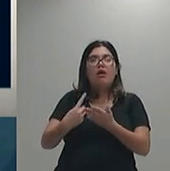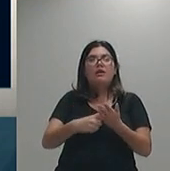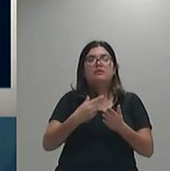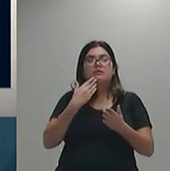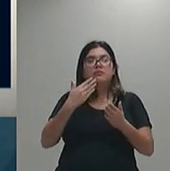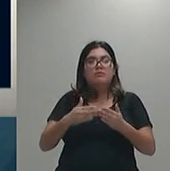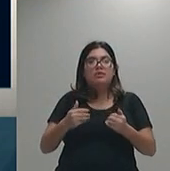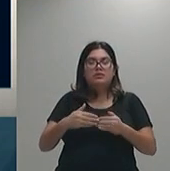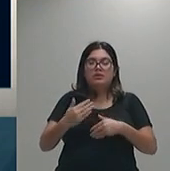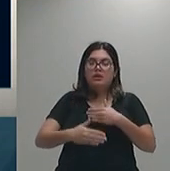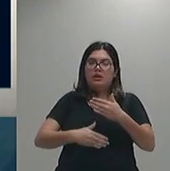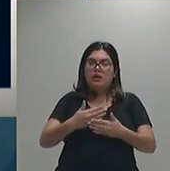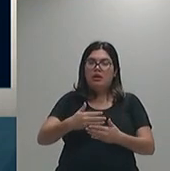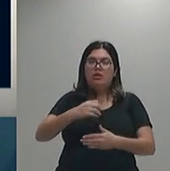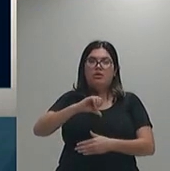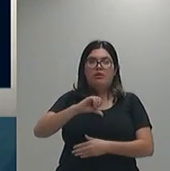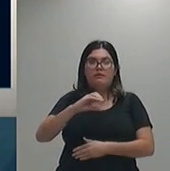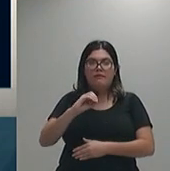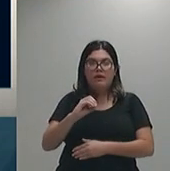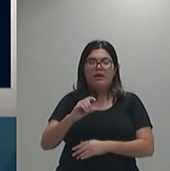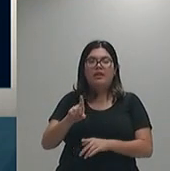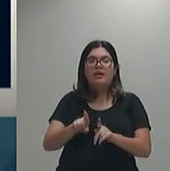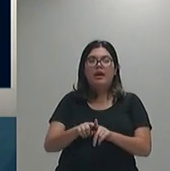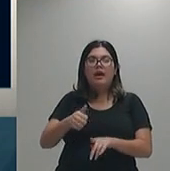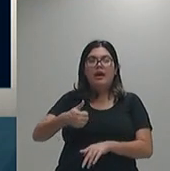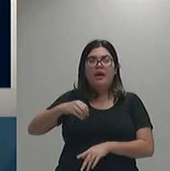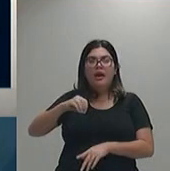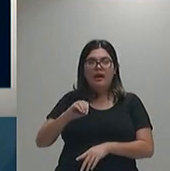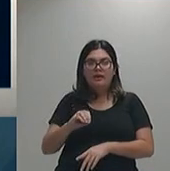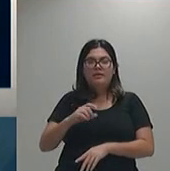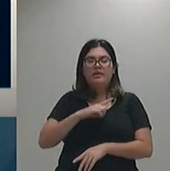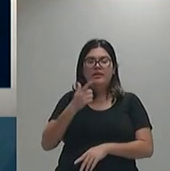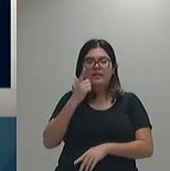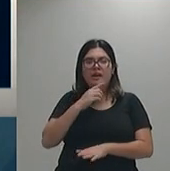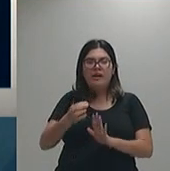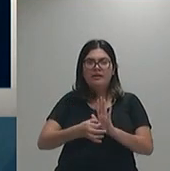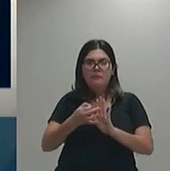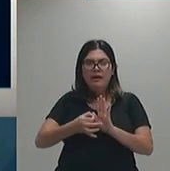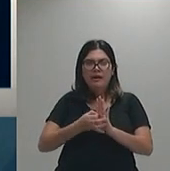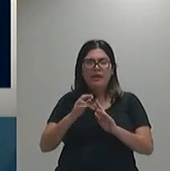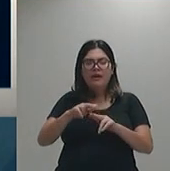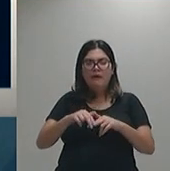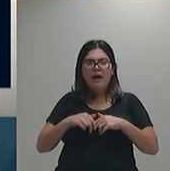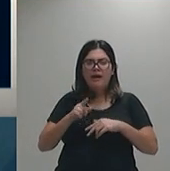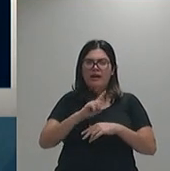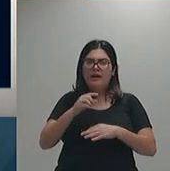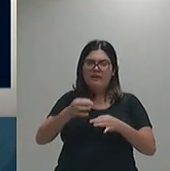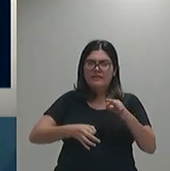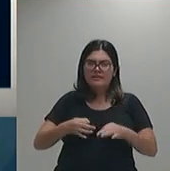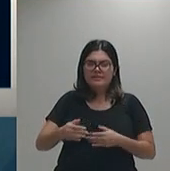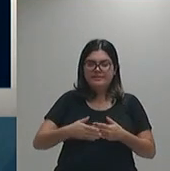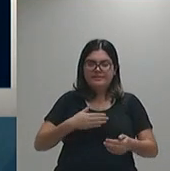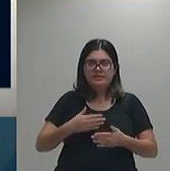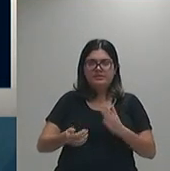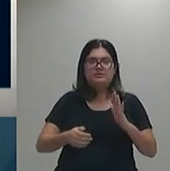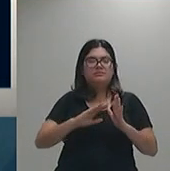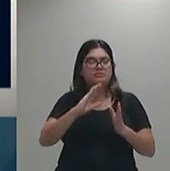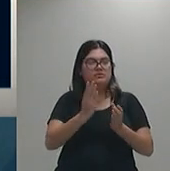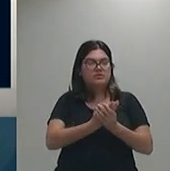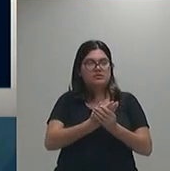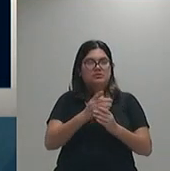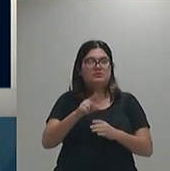arbitrais 90/110 a parte interessada argumento em que em razão do não ajuizamento de qualquer ação anulatória por pátio da J